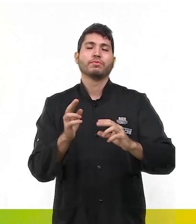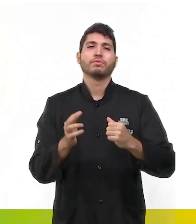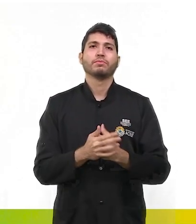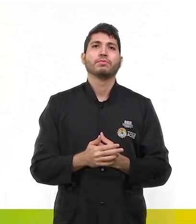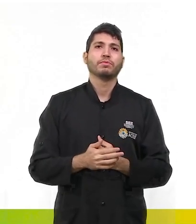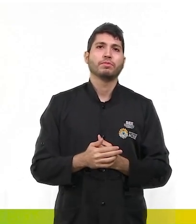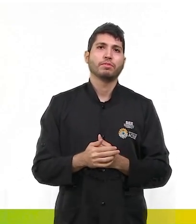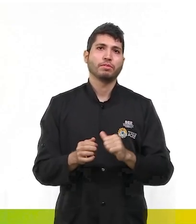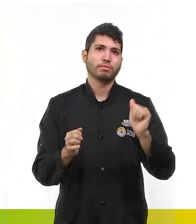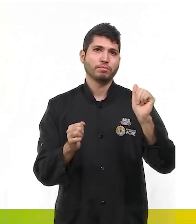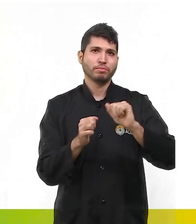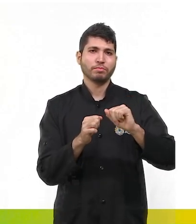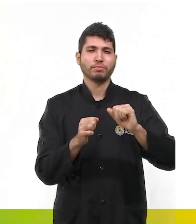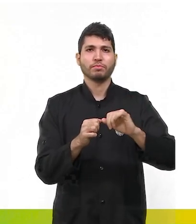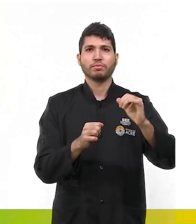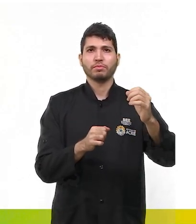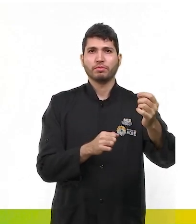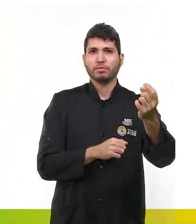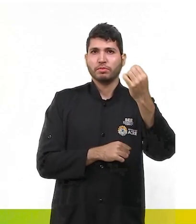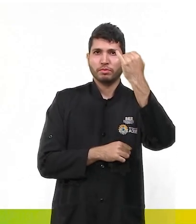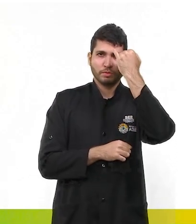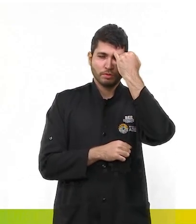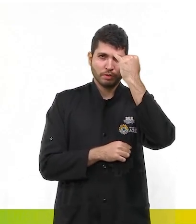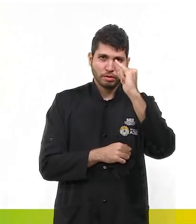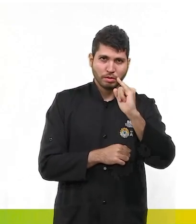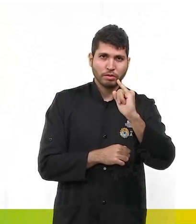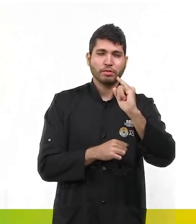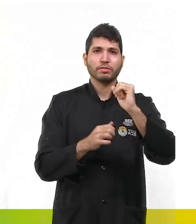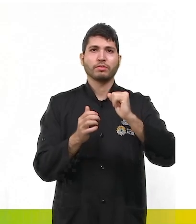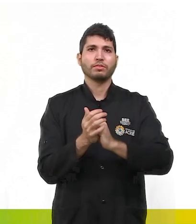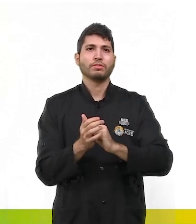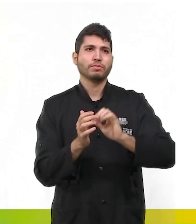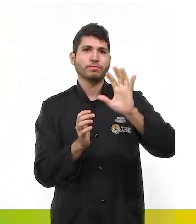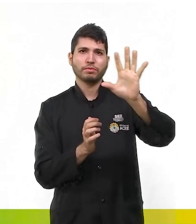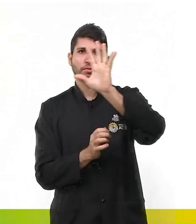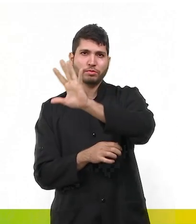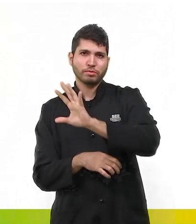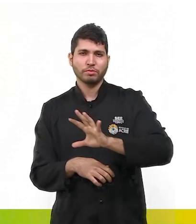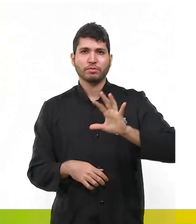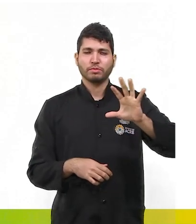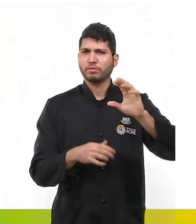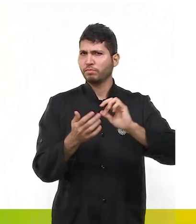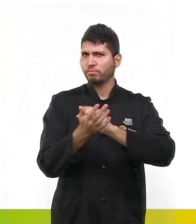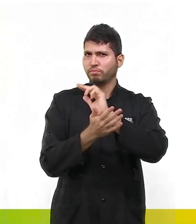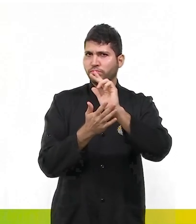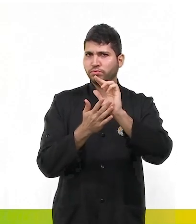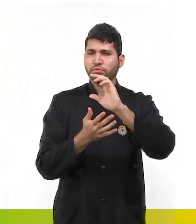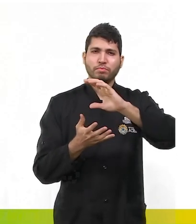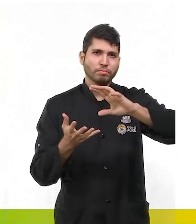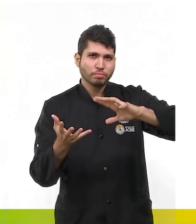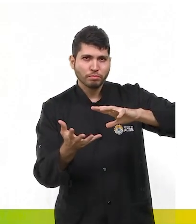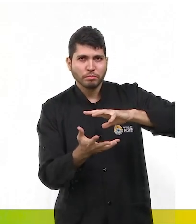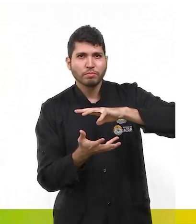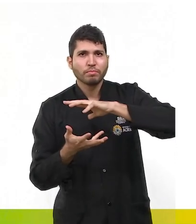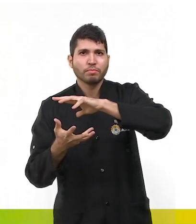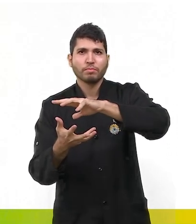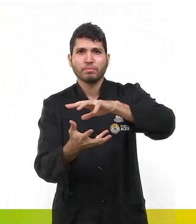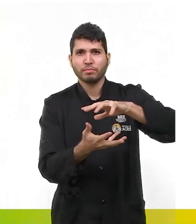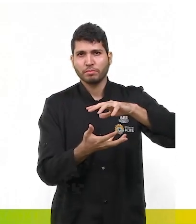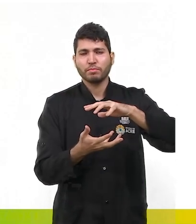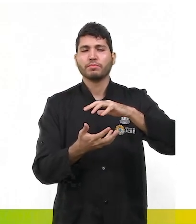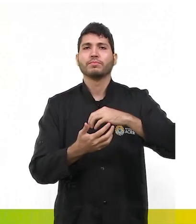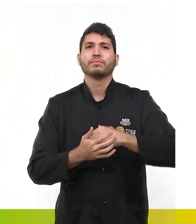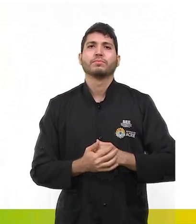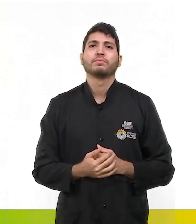ideias entre diferentes regiões do mundo. Então, essa troca ocorre aí em diversas partes do mundo.